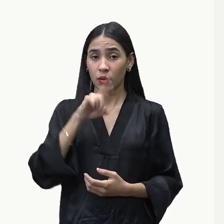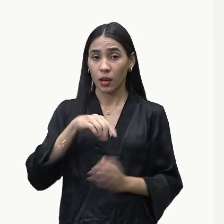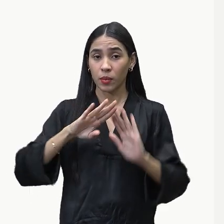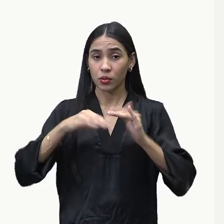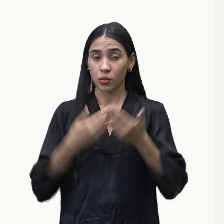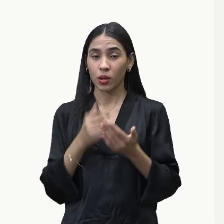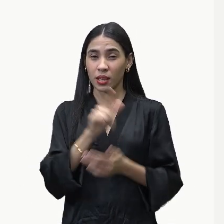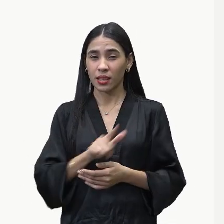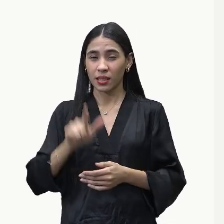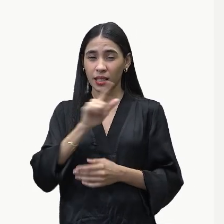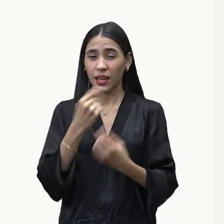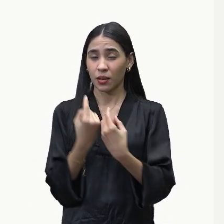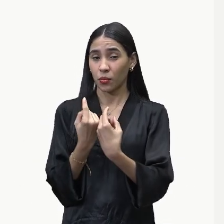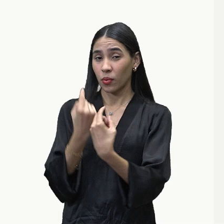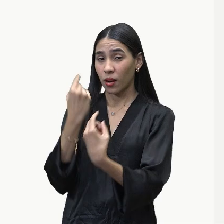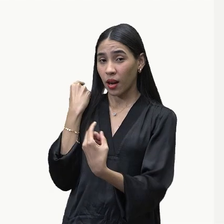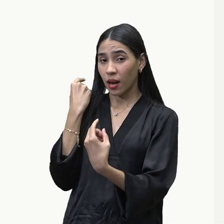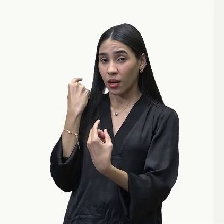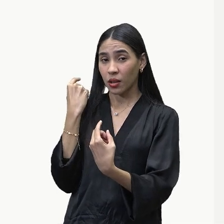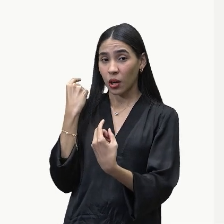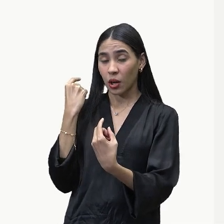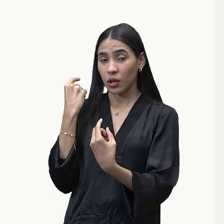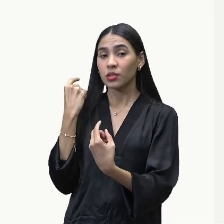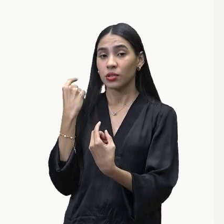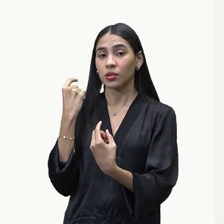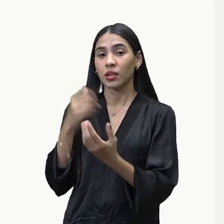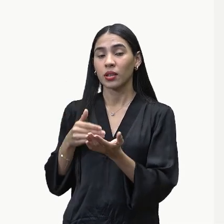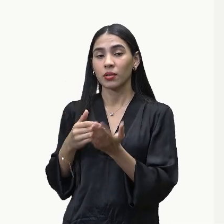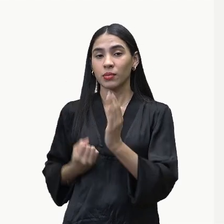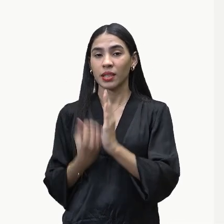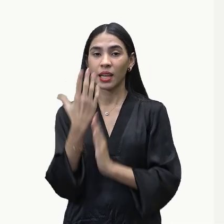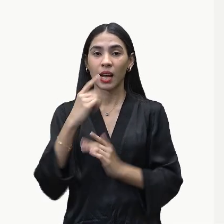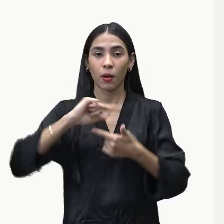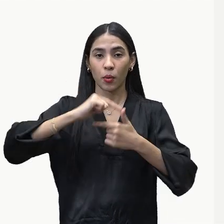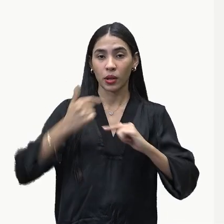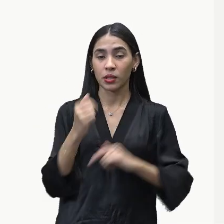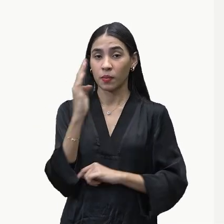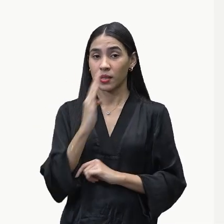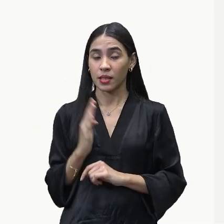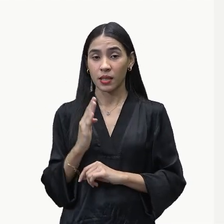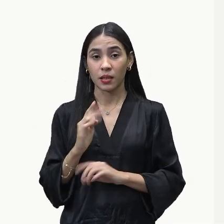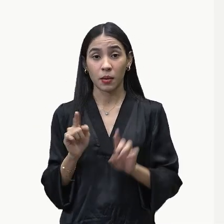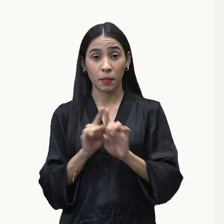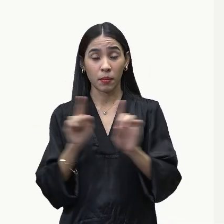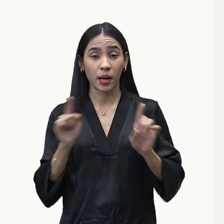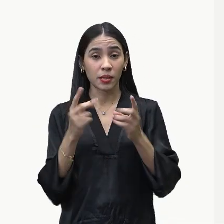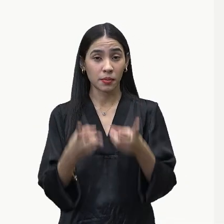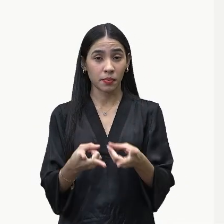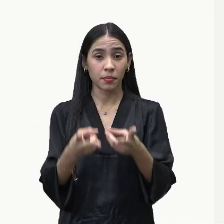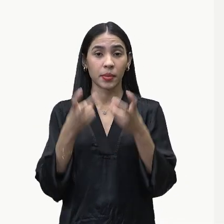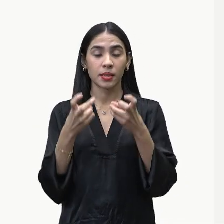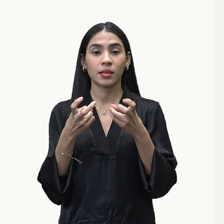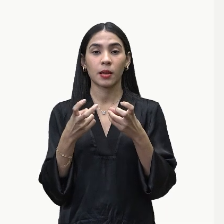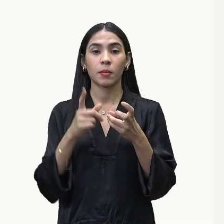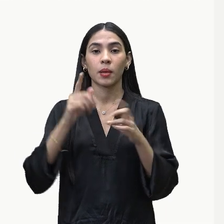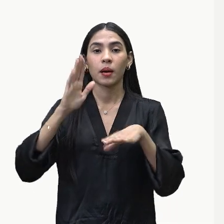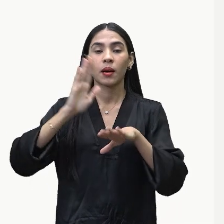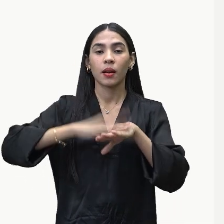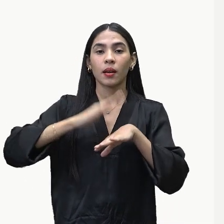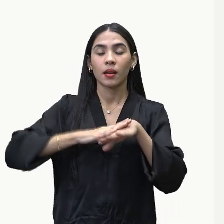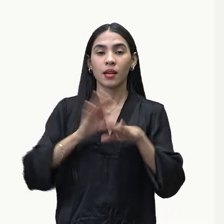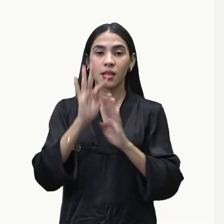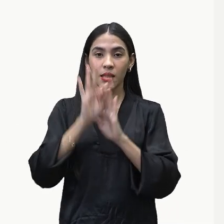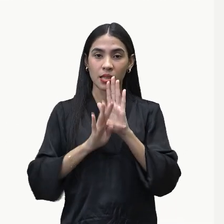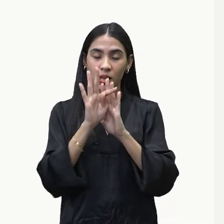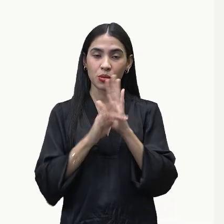literária antes do modernismo brasileiro. E observem que a preferência dessa escola literária era a produção de